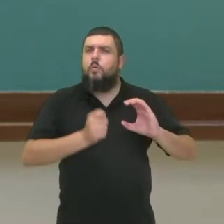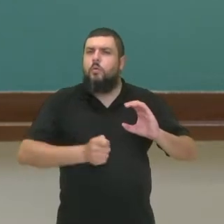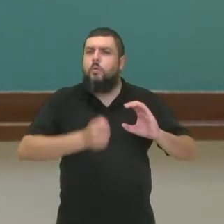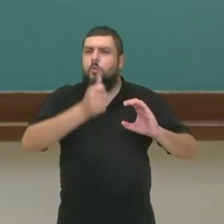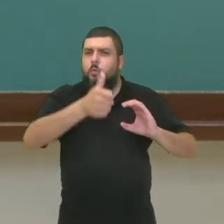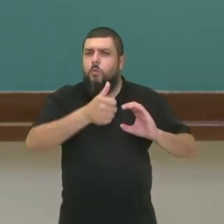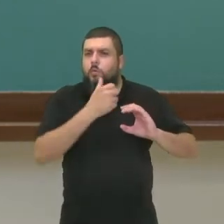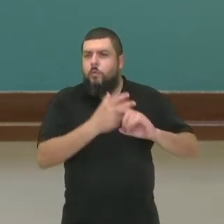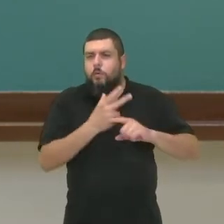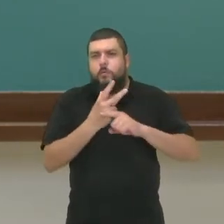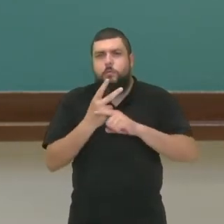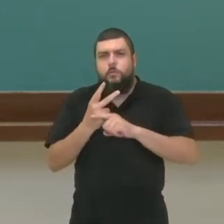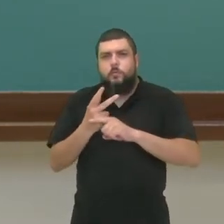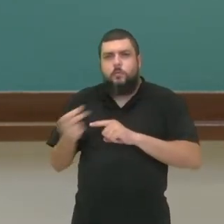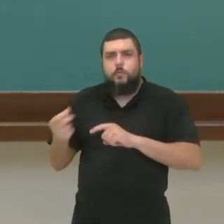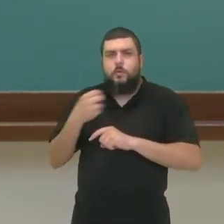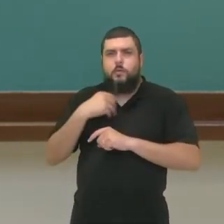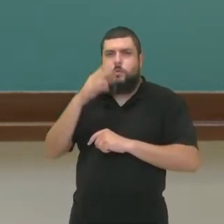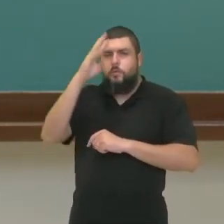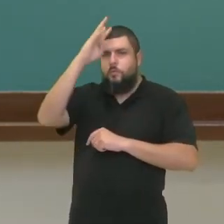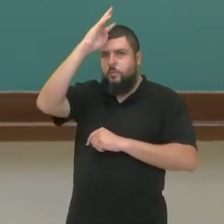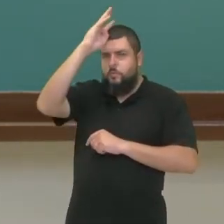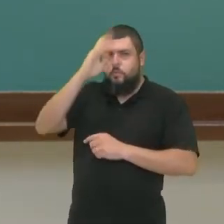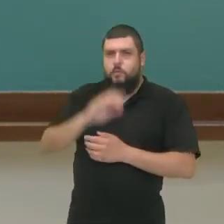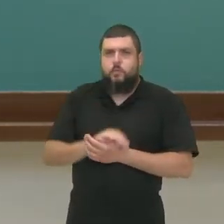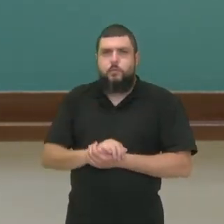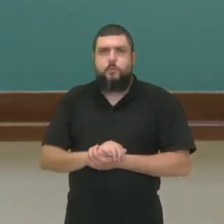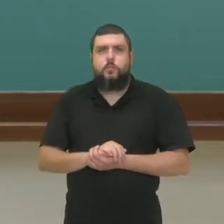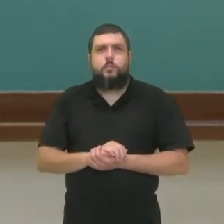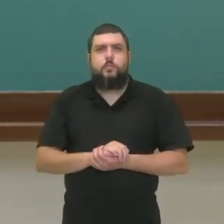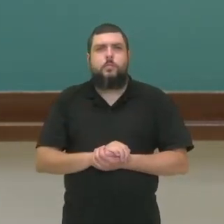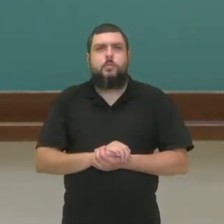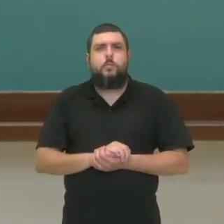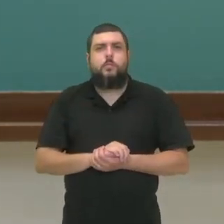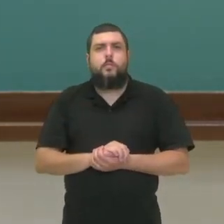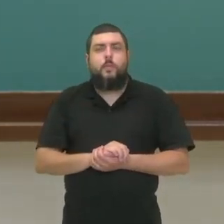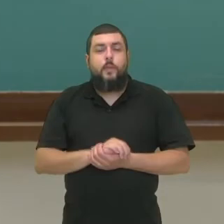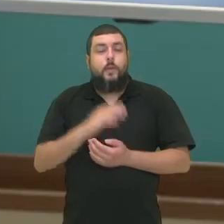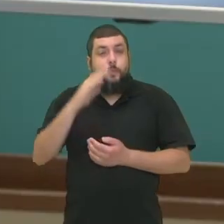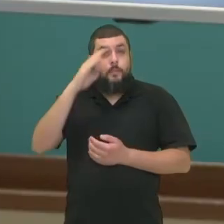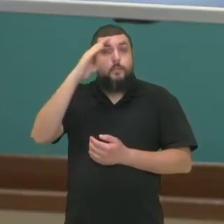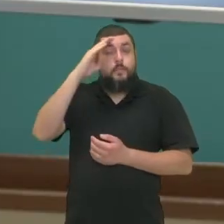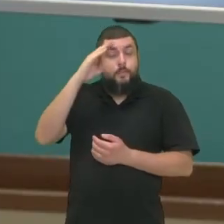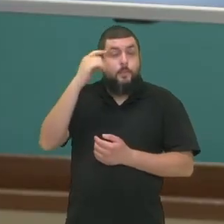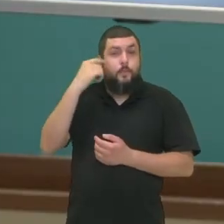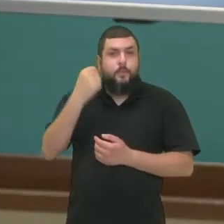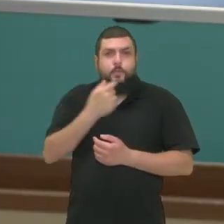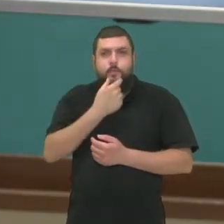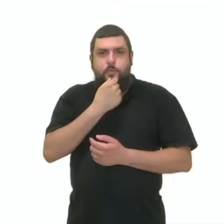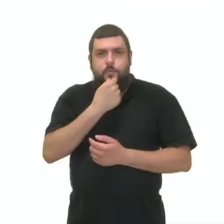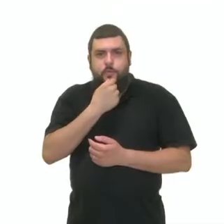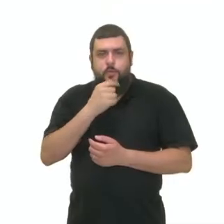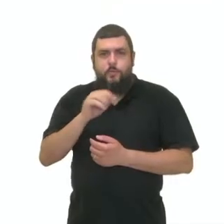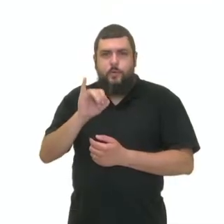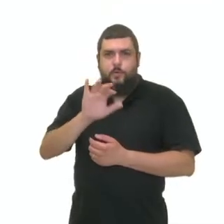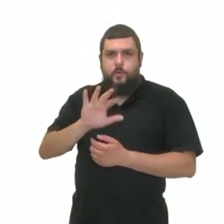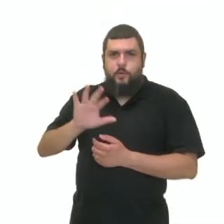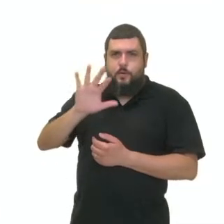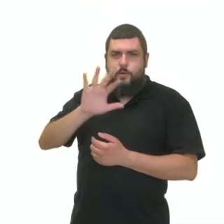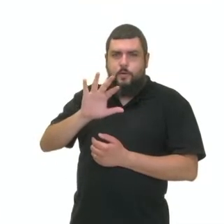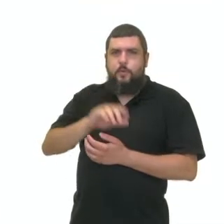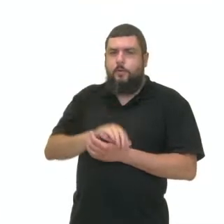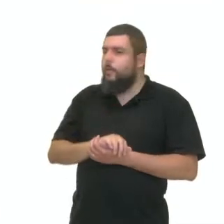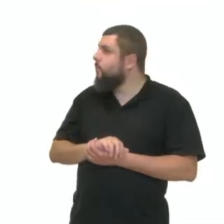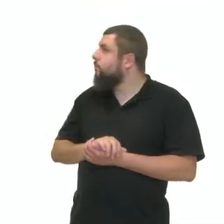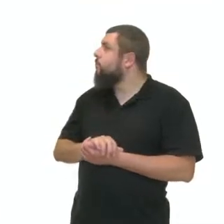poderosa civilização, né, que poderia ter dominado Roma. E está principalmente por causa desse carinha aqui da imagem. Você está vendo um exército de elefantes aqui?